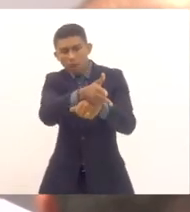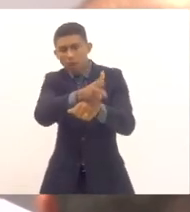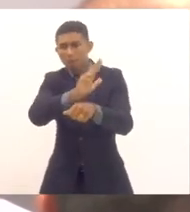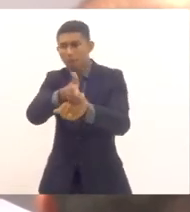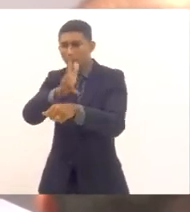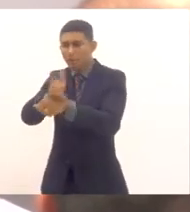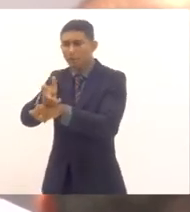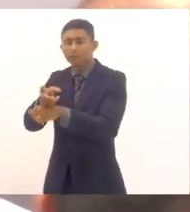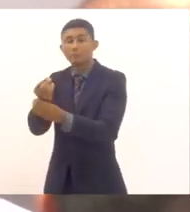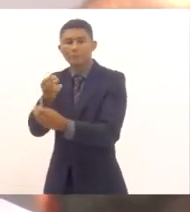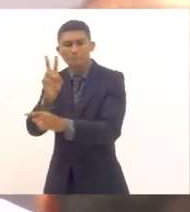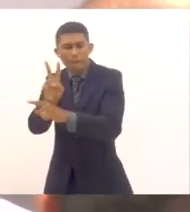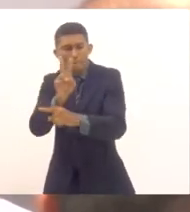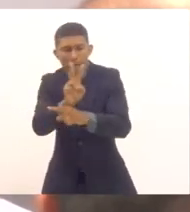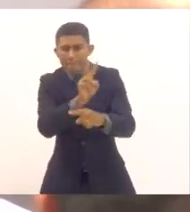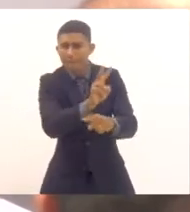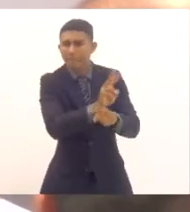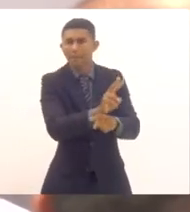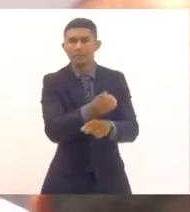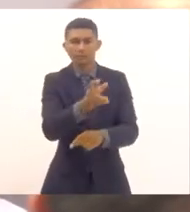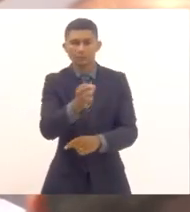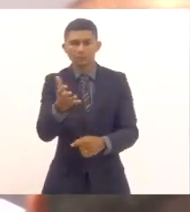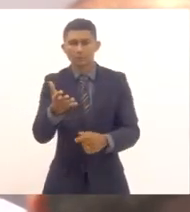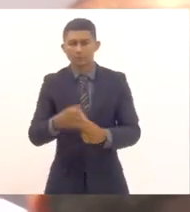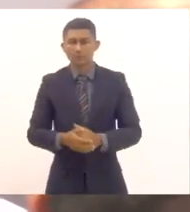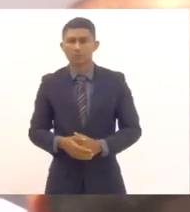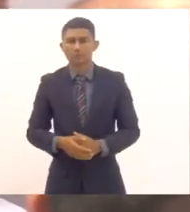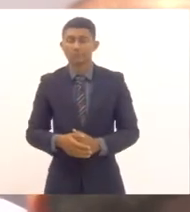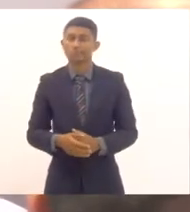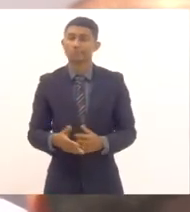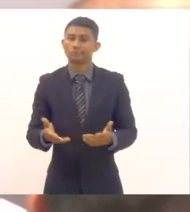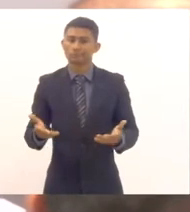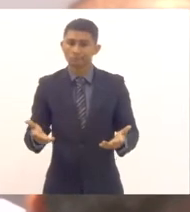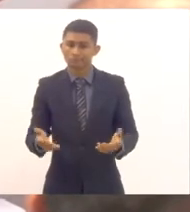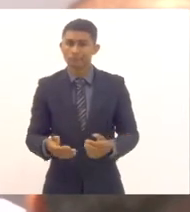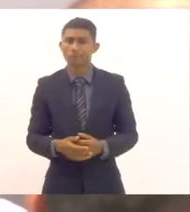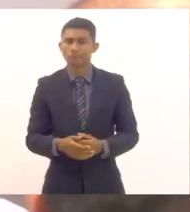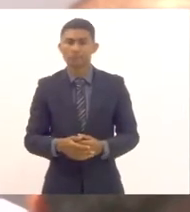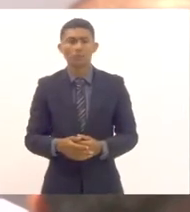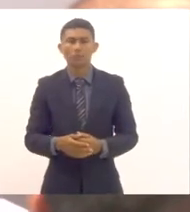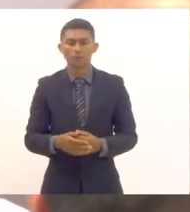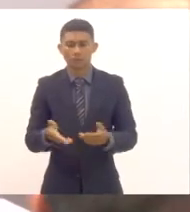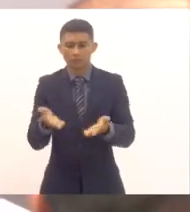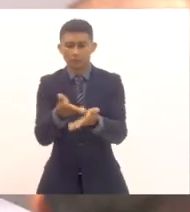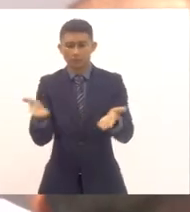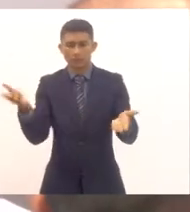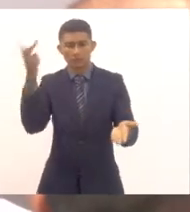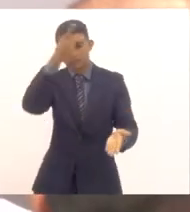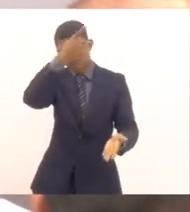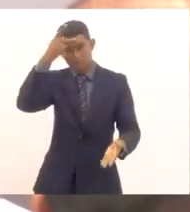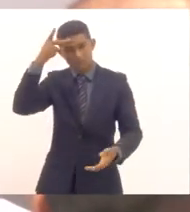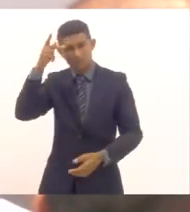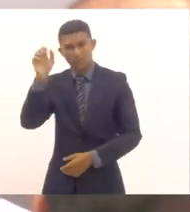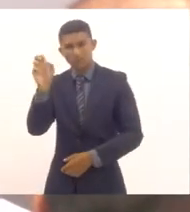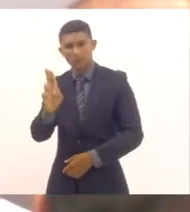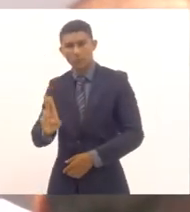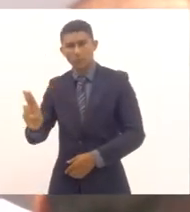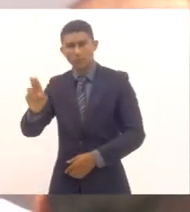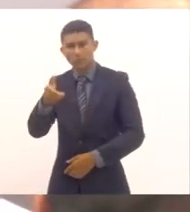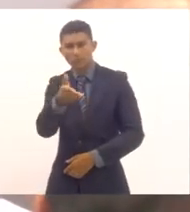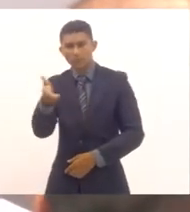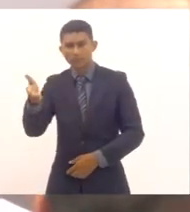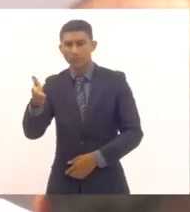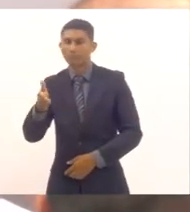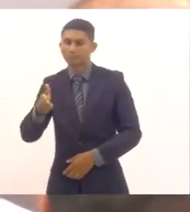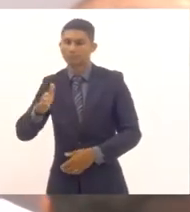para poder auxiliar justamente no Hoje não só do passageiro na plataforma como determinadas